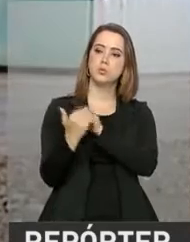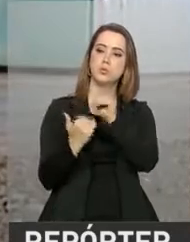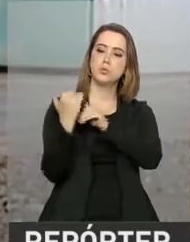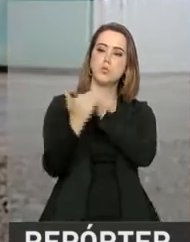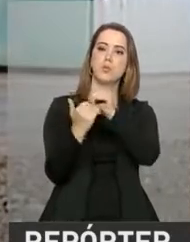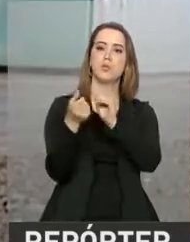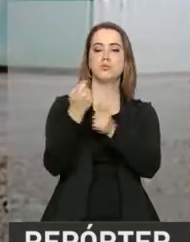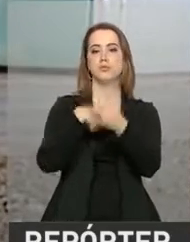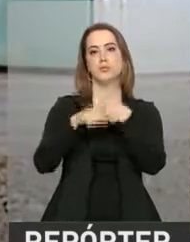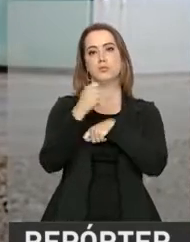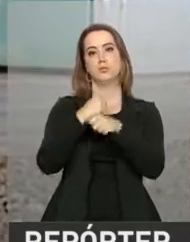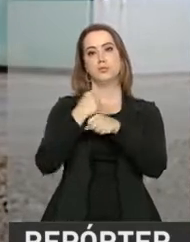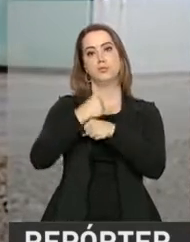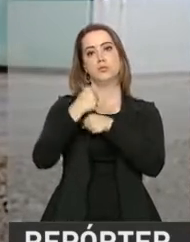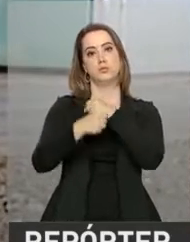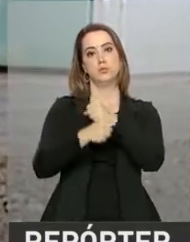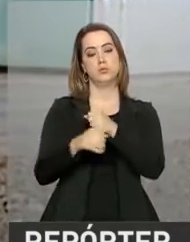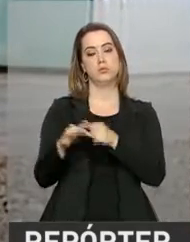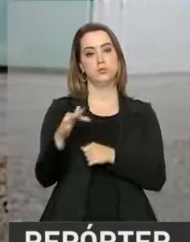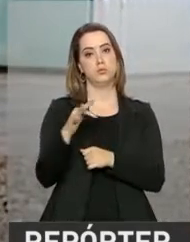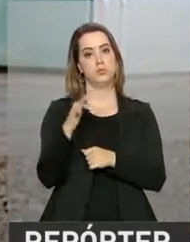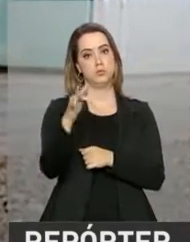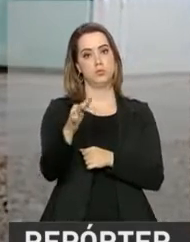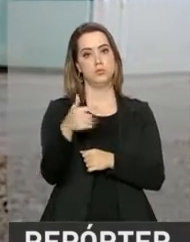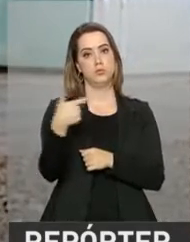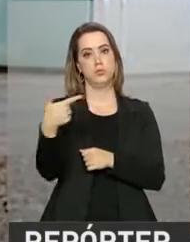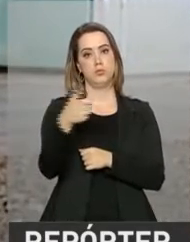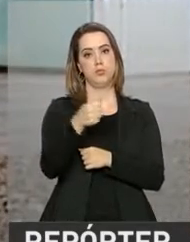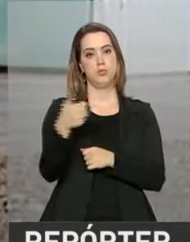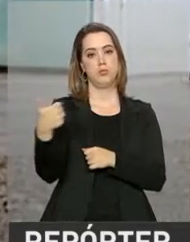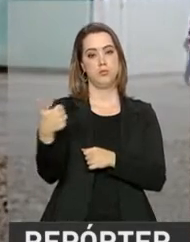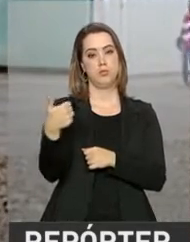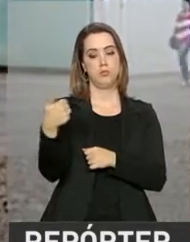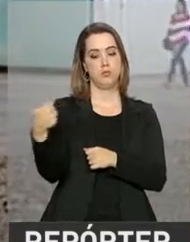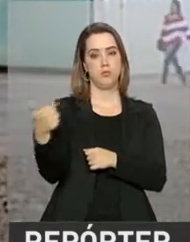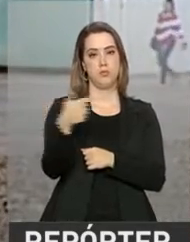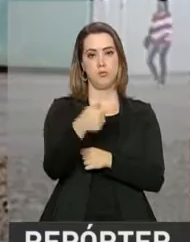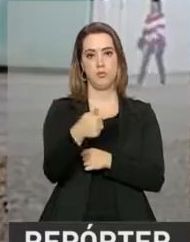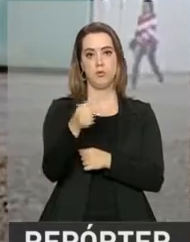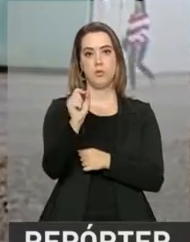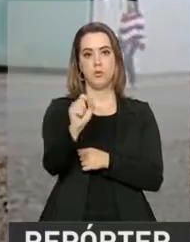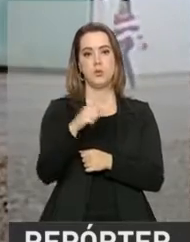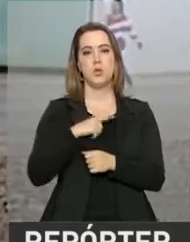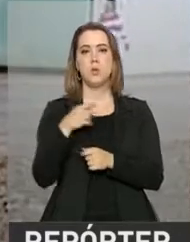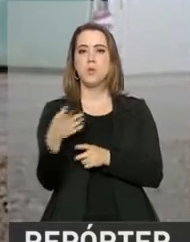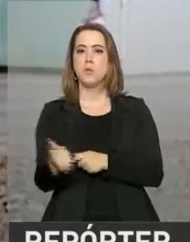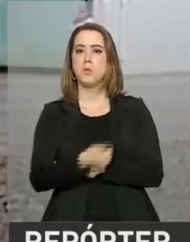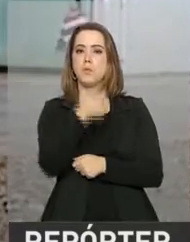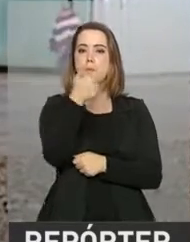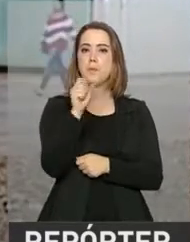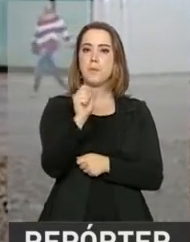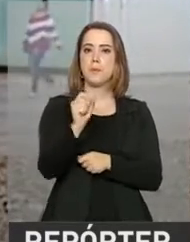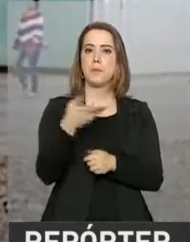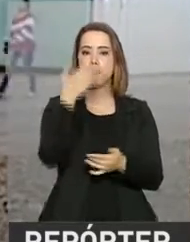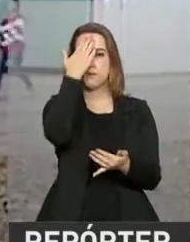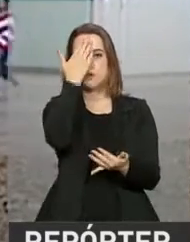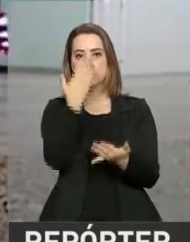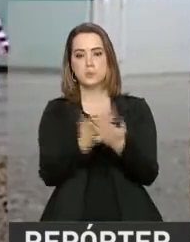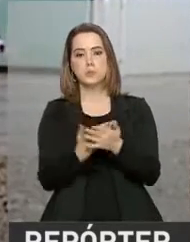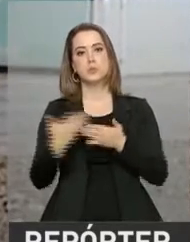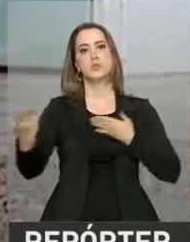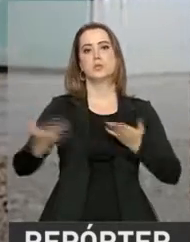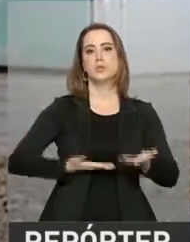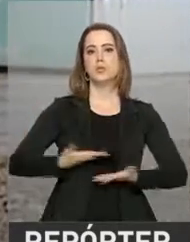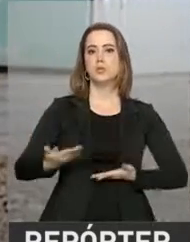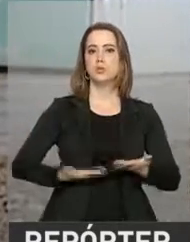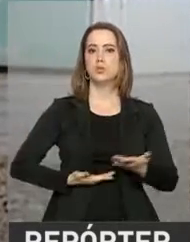em 2017. Entre eles, a melhoria em indicadores de confiança, por exemplo, no setor de serviços,